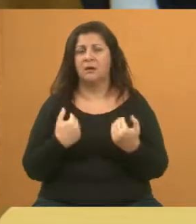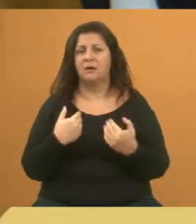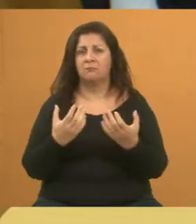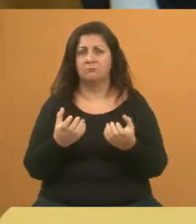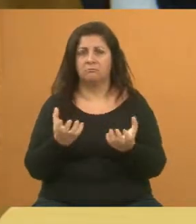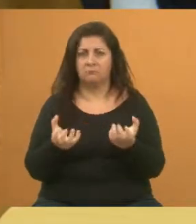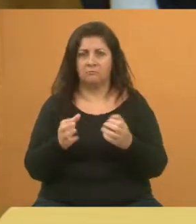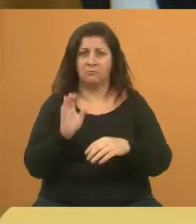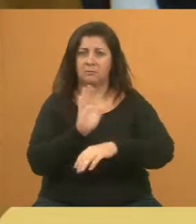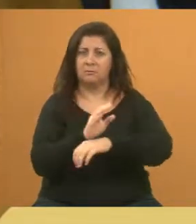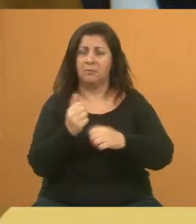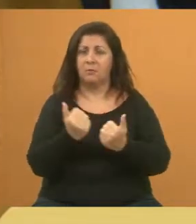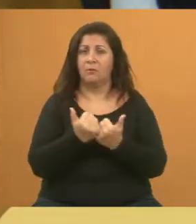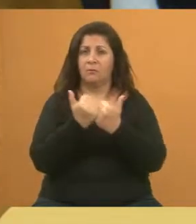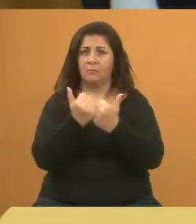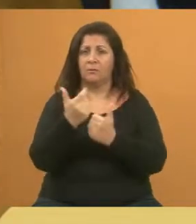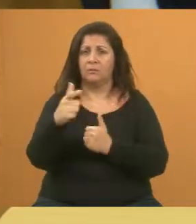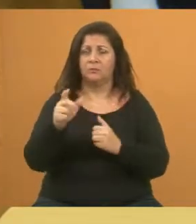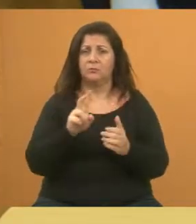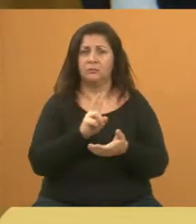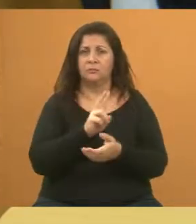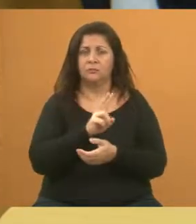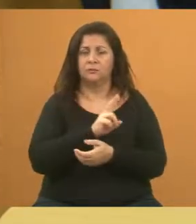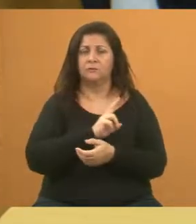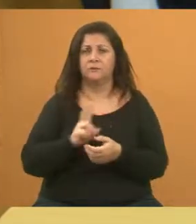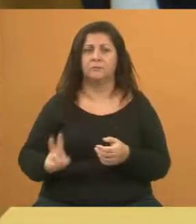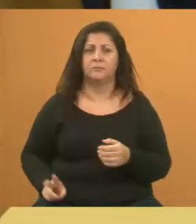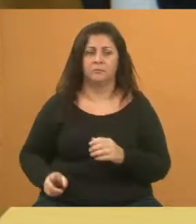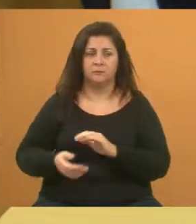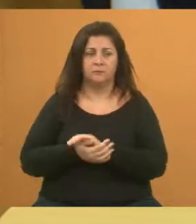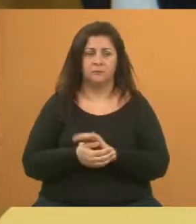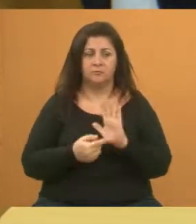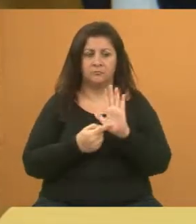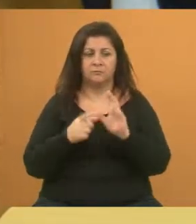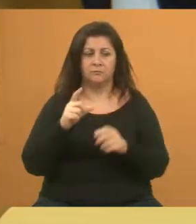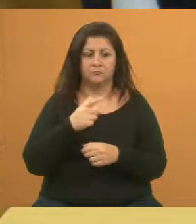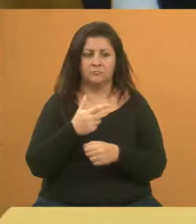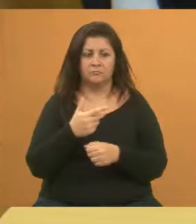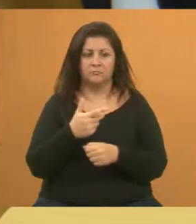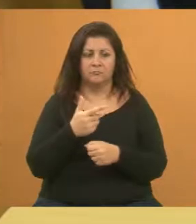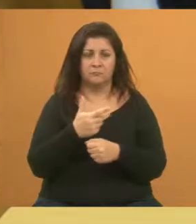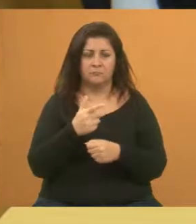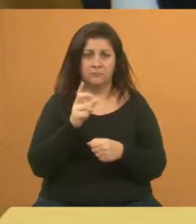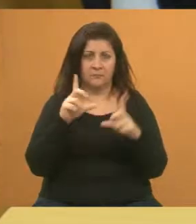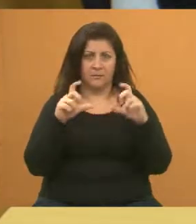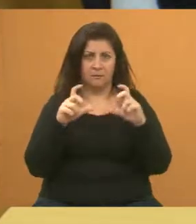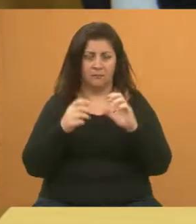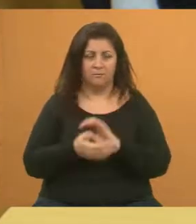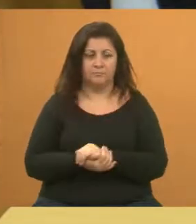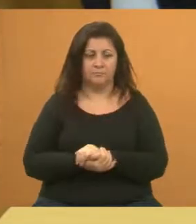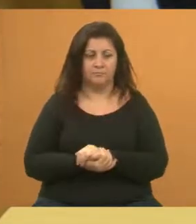apoio dos nobres vereadores. Tem mais 2 slides que eu gostaria que colocassem, por favor.